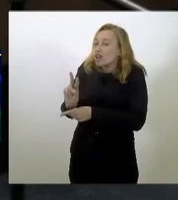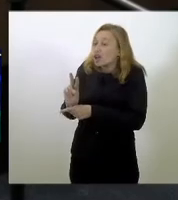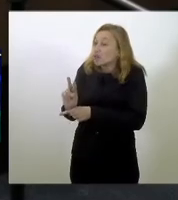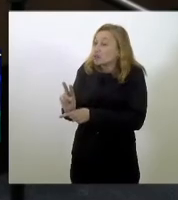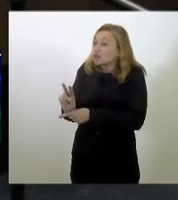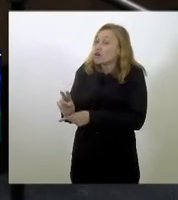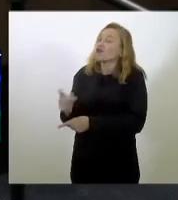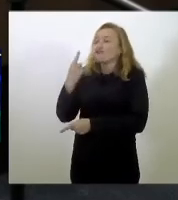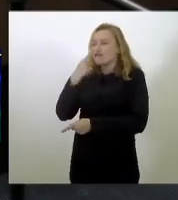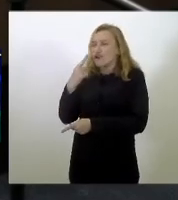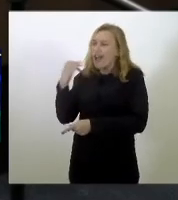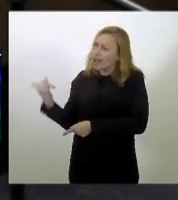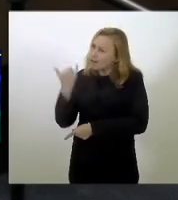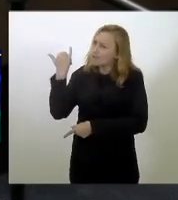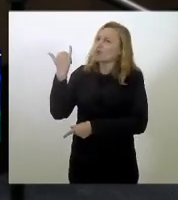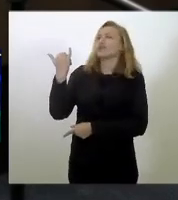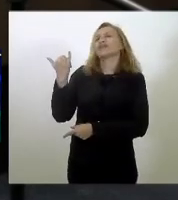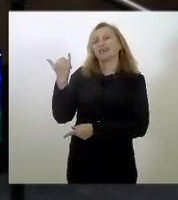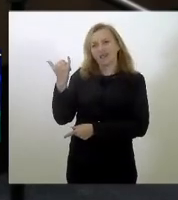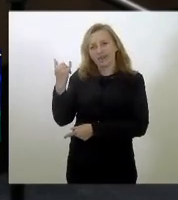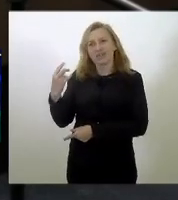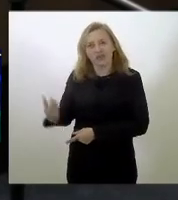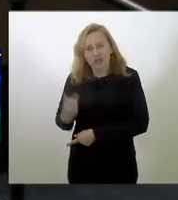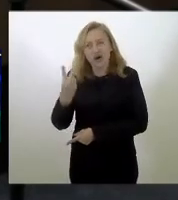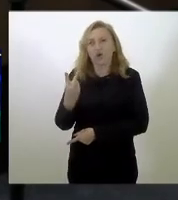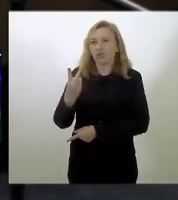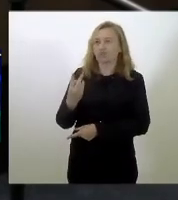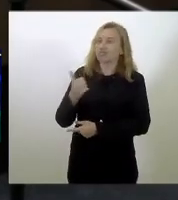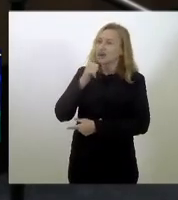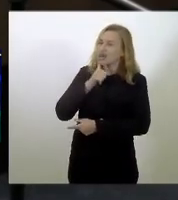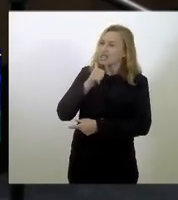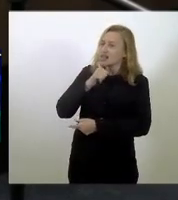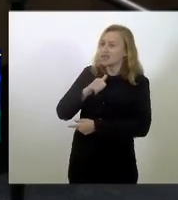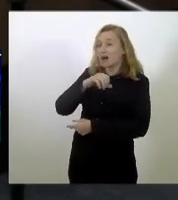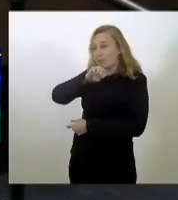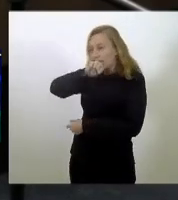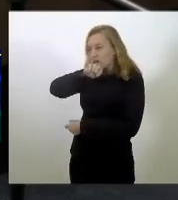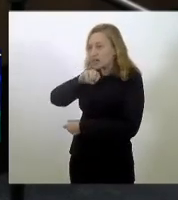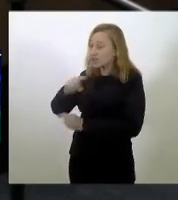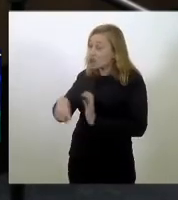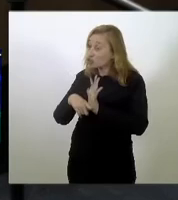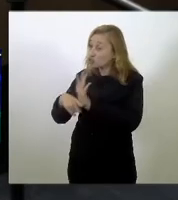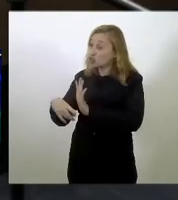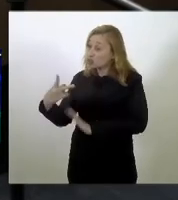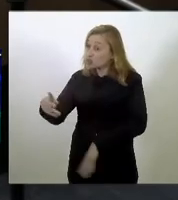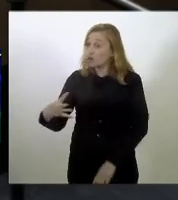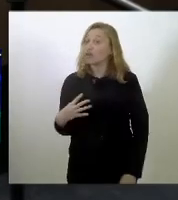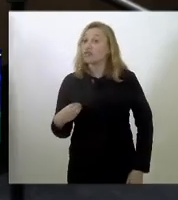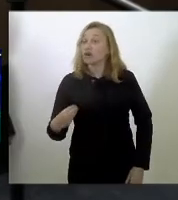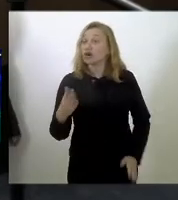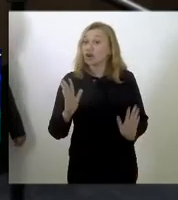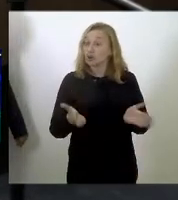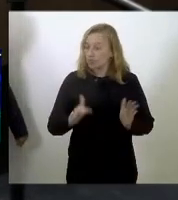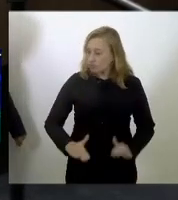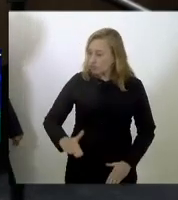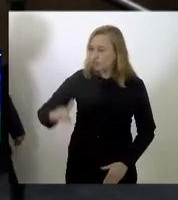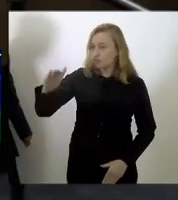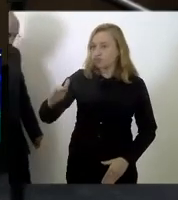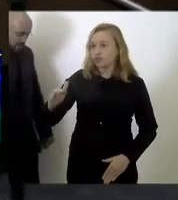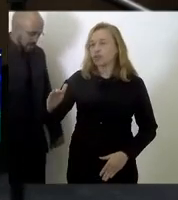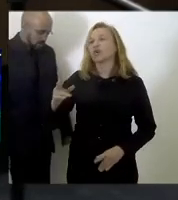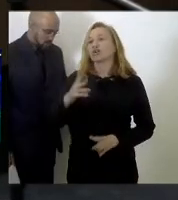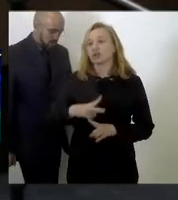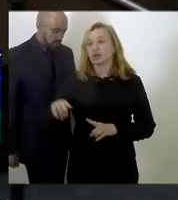importância dessa linha de crédito, já que muitas dessas mulheres estão na informalidade e na